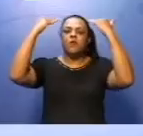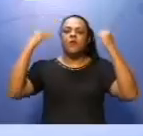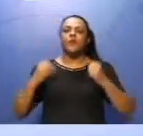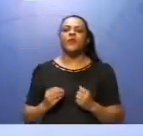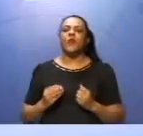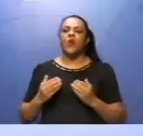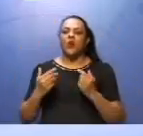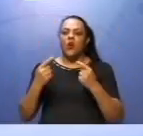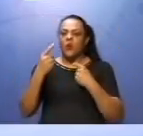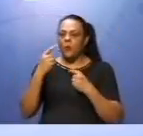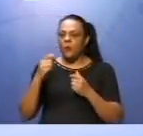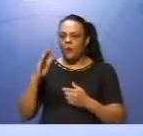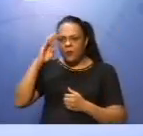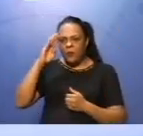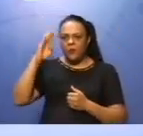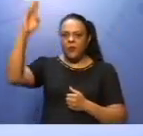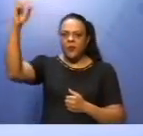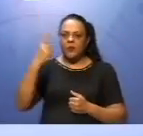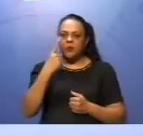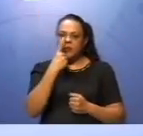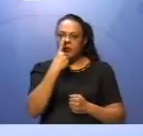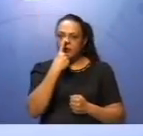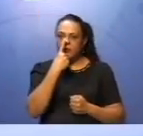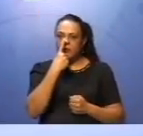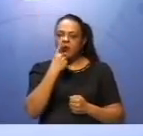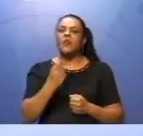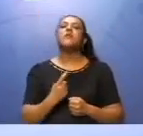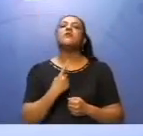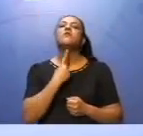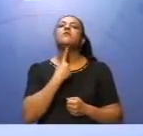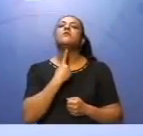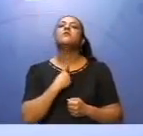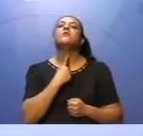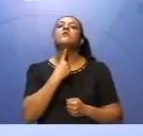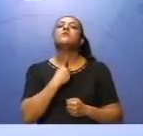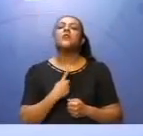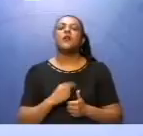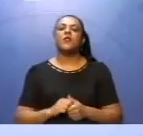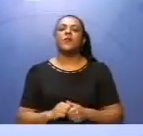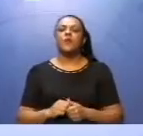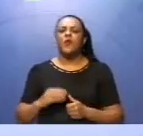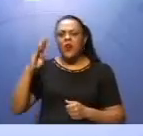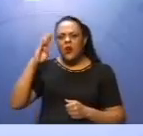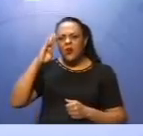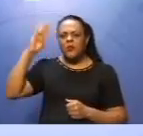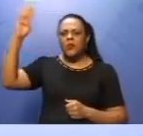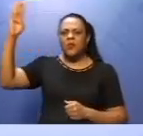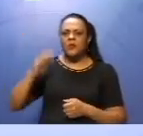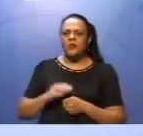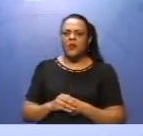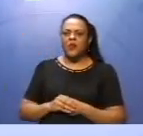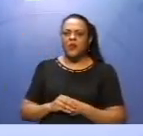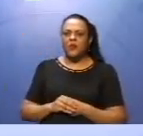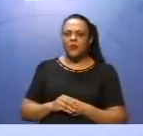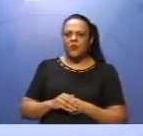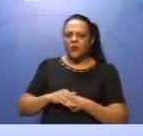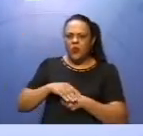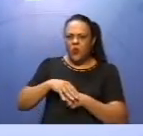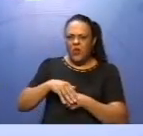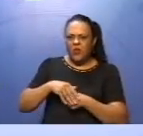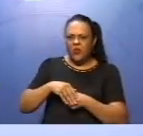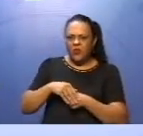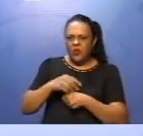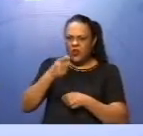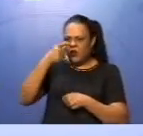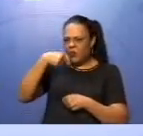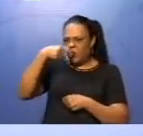na garganta. Entre os principais sintomas do resfriado, a gente pode destacar uma febre